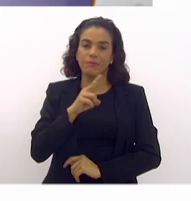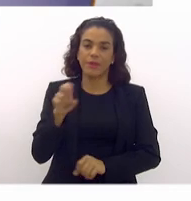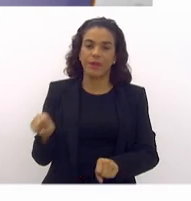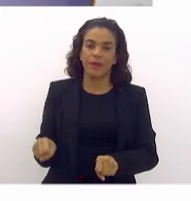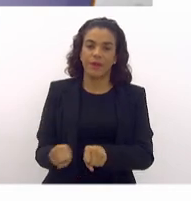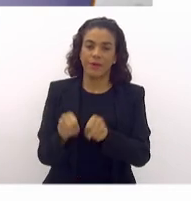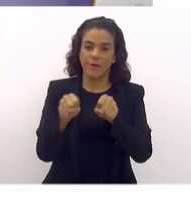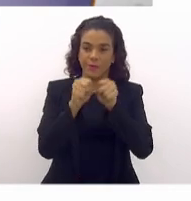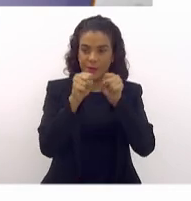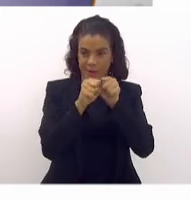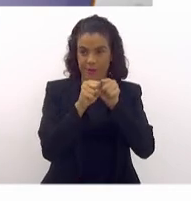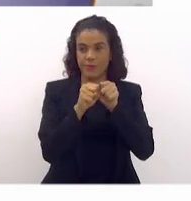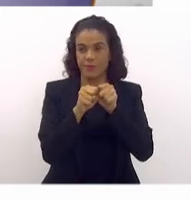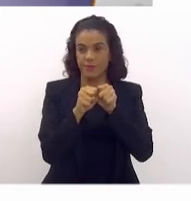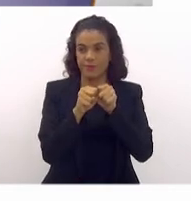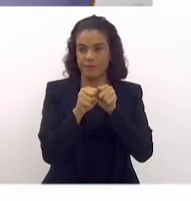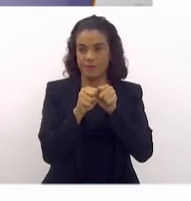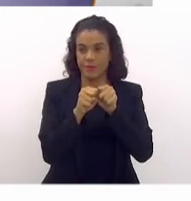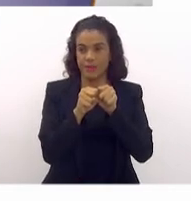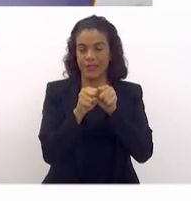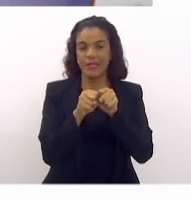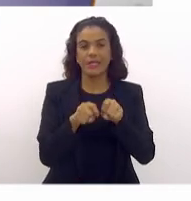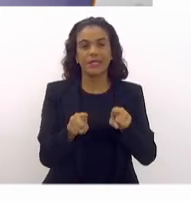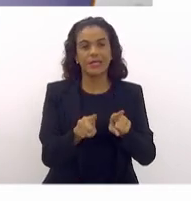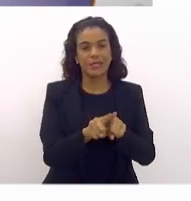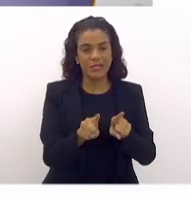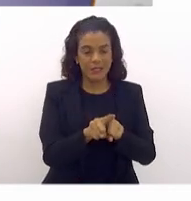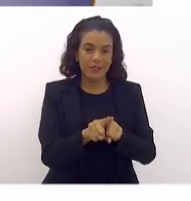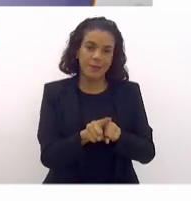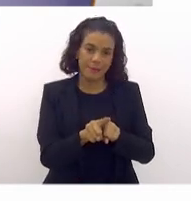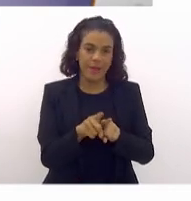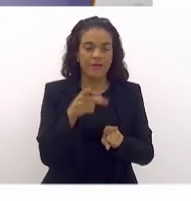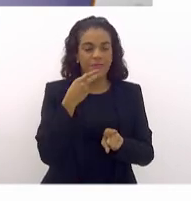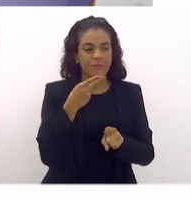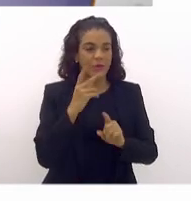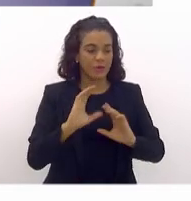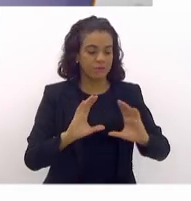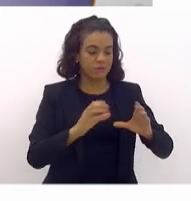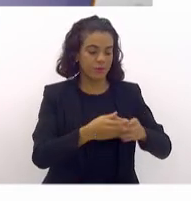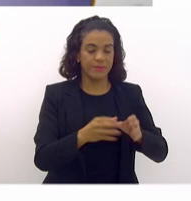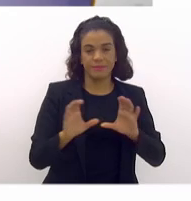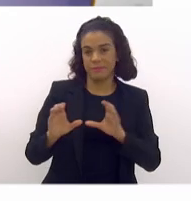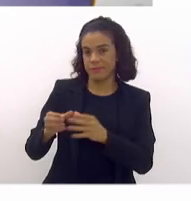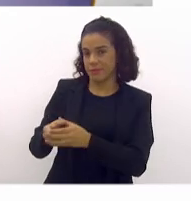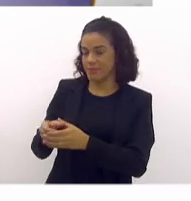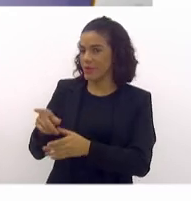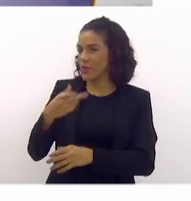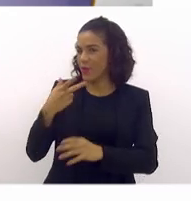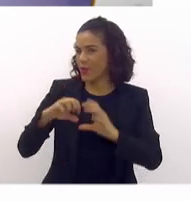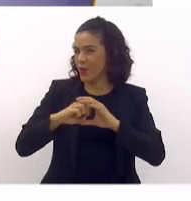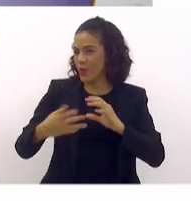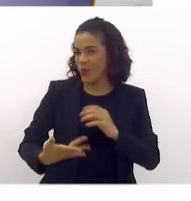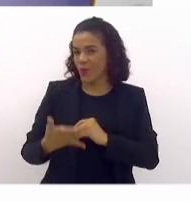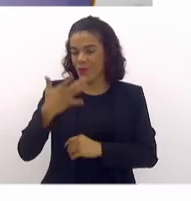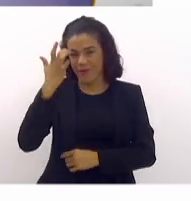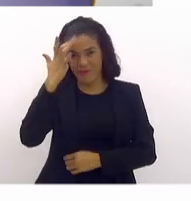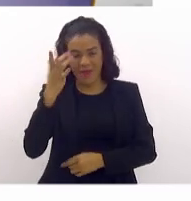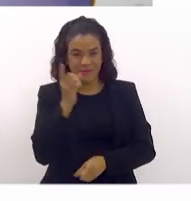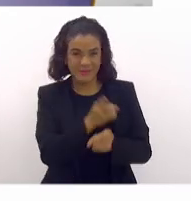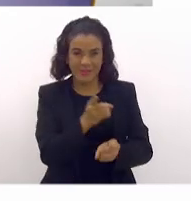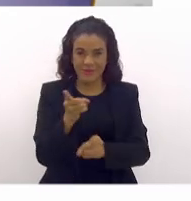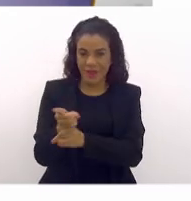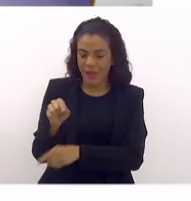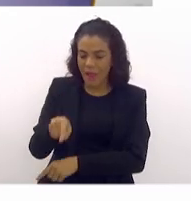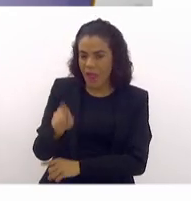dano, e também estabelecer, né, esses critérios nem sempre fáceis de identificar o que de fato é